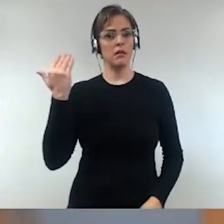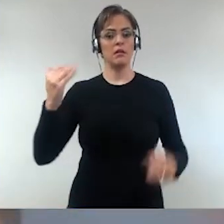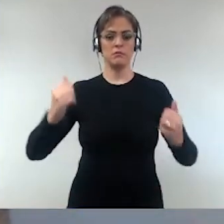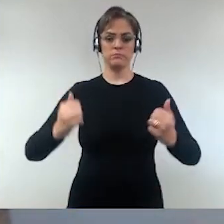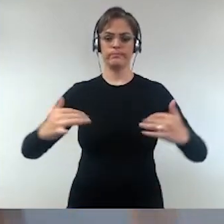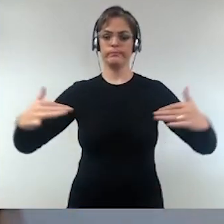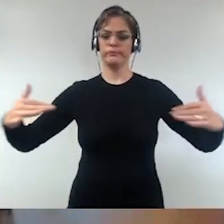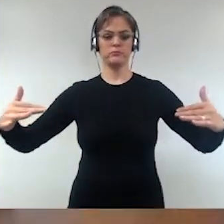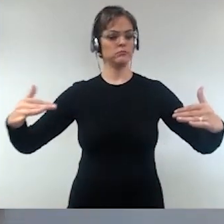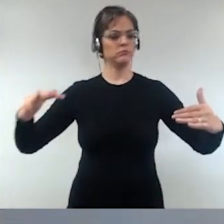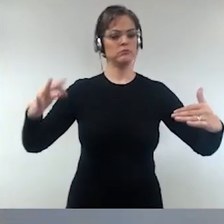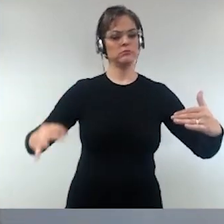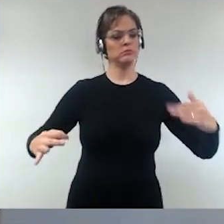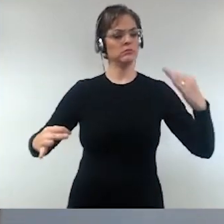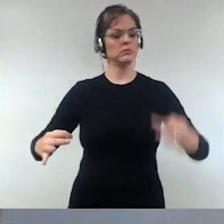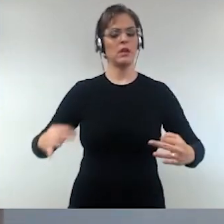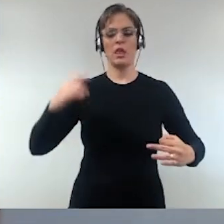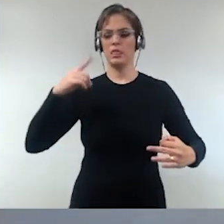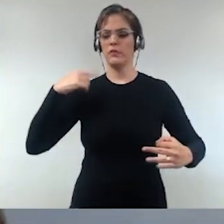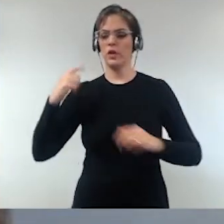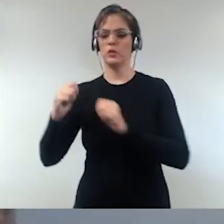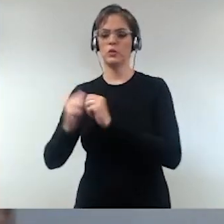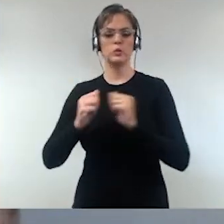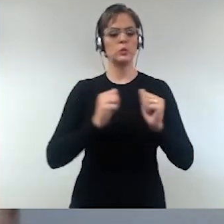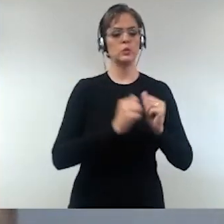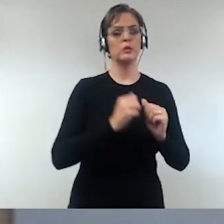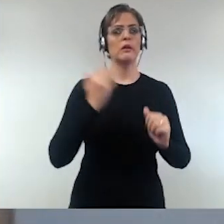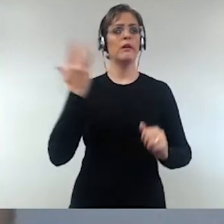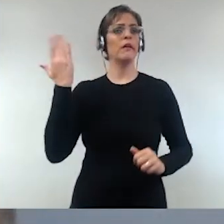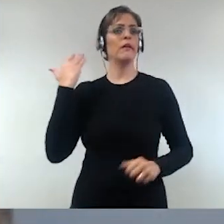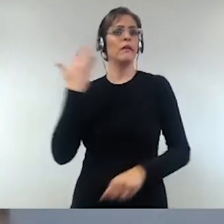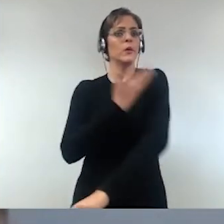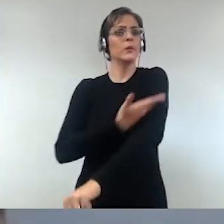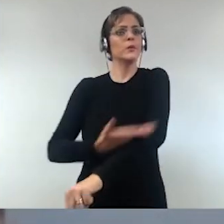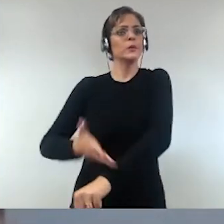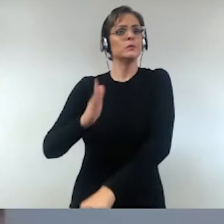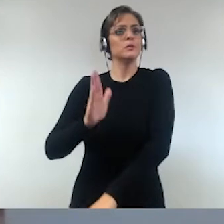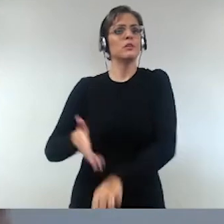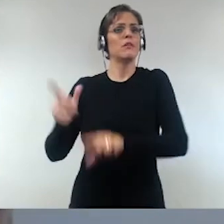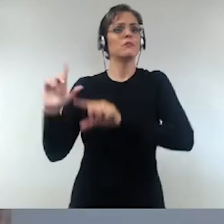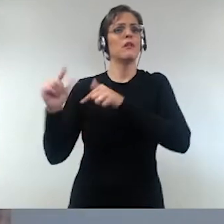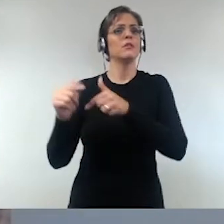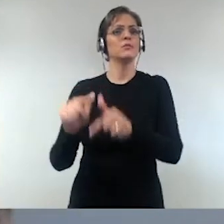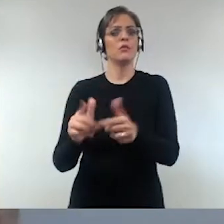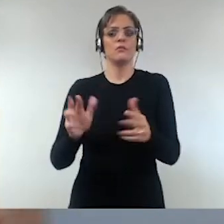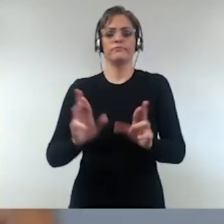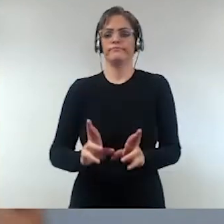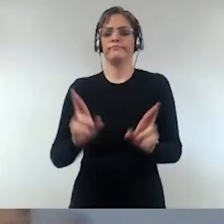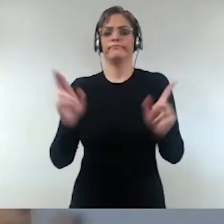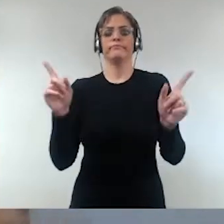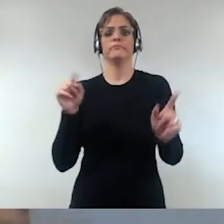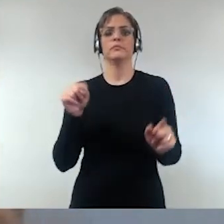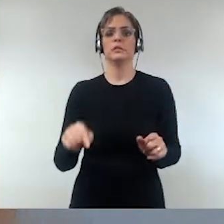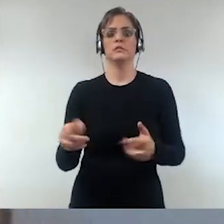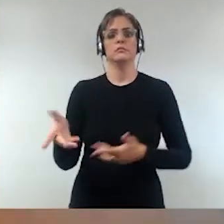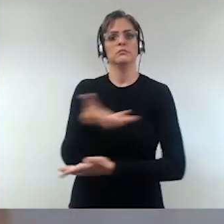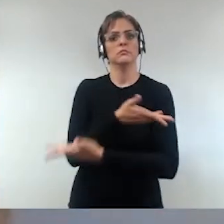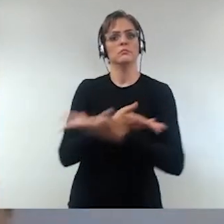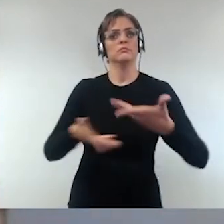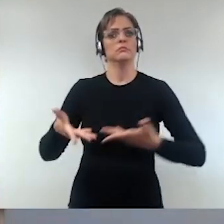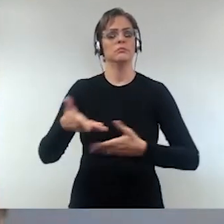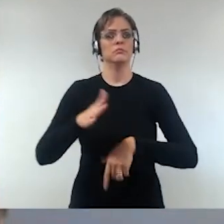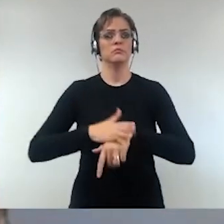com as partes de seus advogados, como a gente estava acostumado na forma presencial. Então, isso gera mais dinamismo e uma